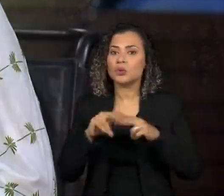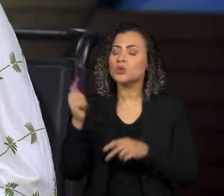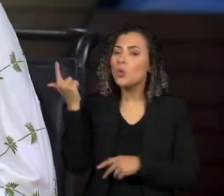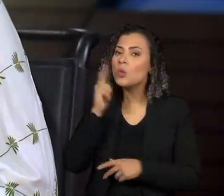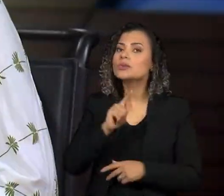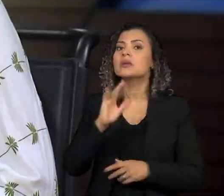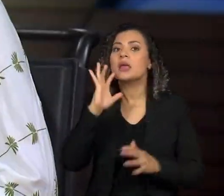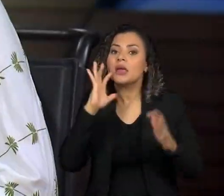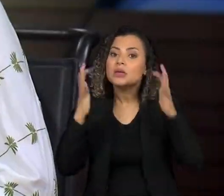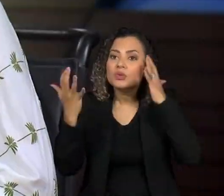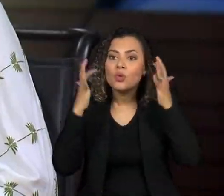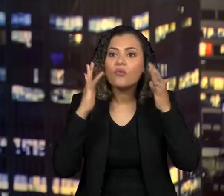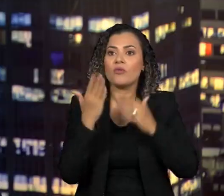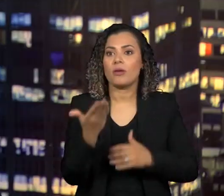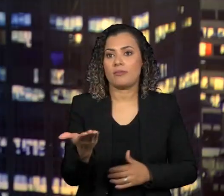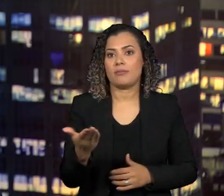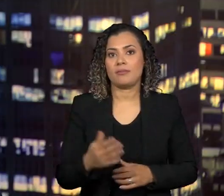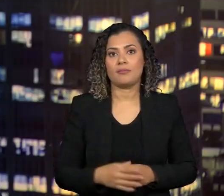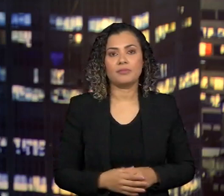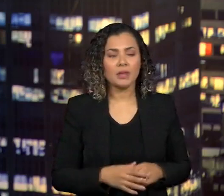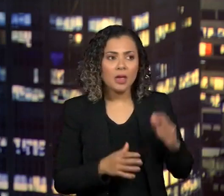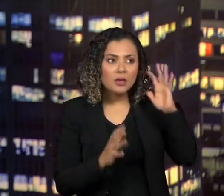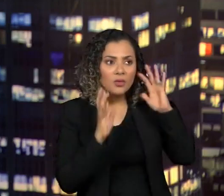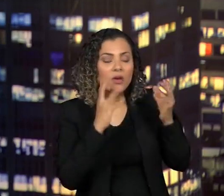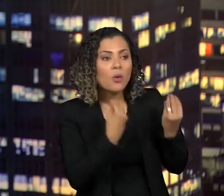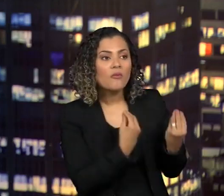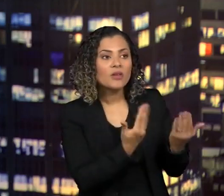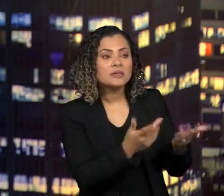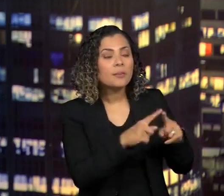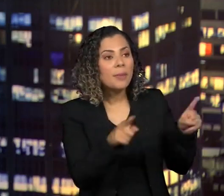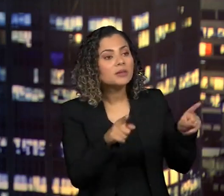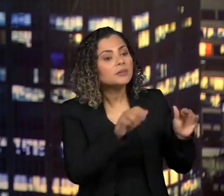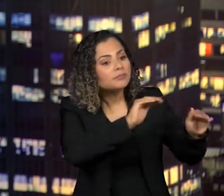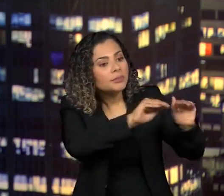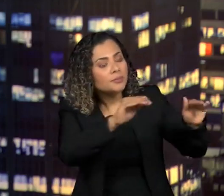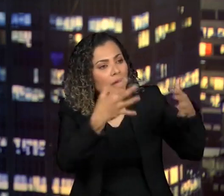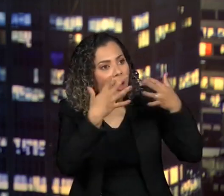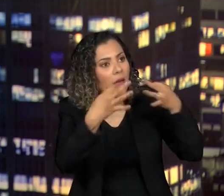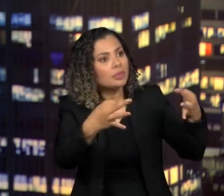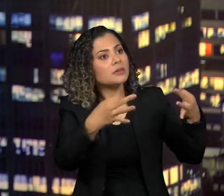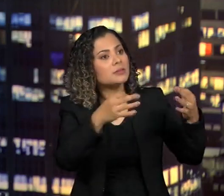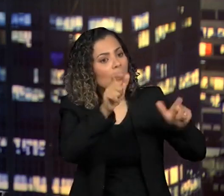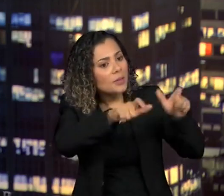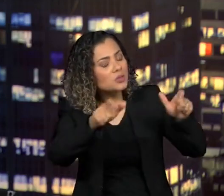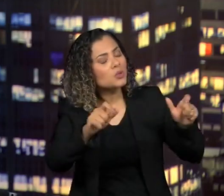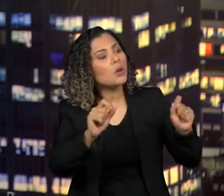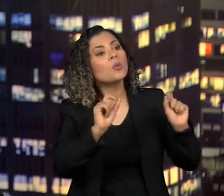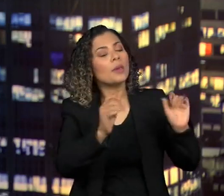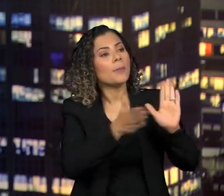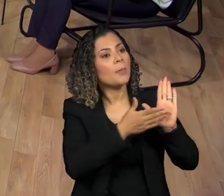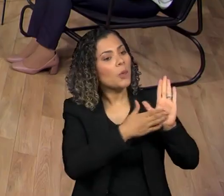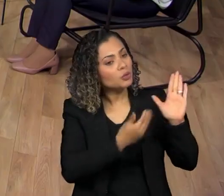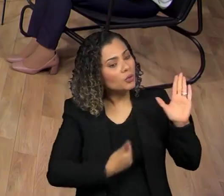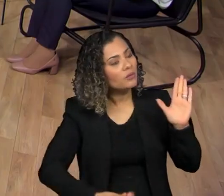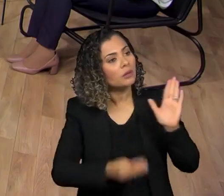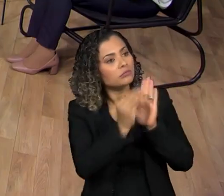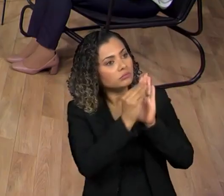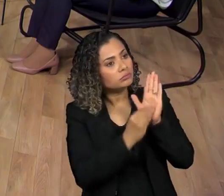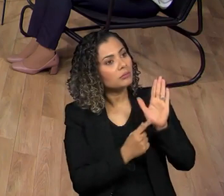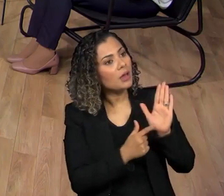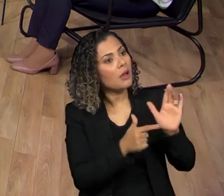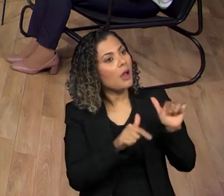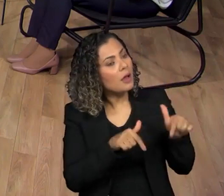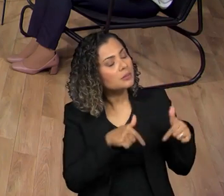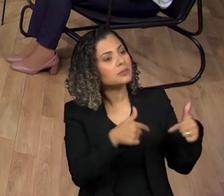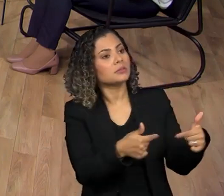dar soluções. Dar soluções, quer dizer, oferecer, mas também despertar isso nas Isso pessoas também, política pública também, não é, Sim. Professor?